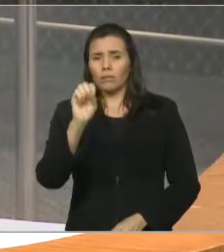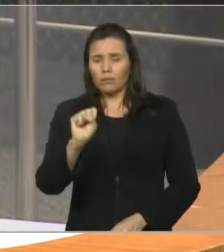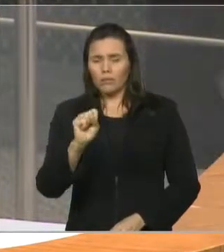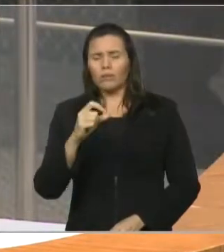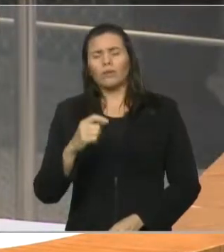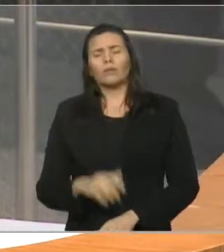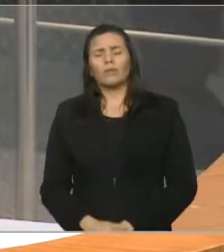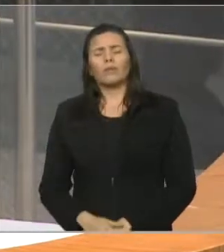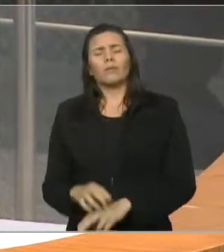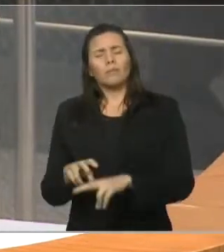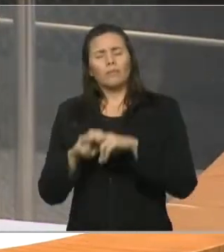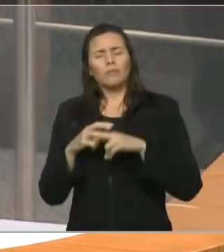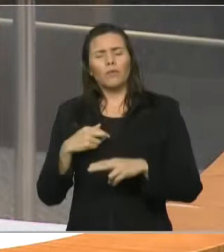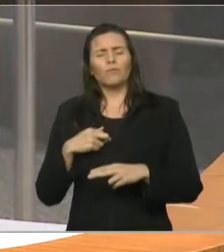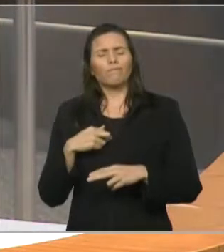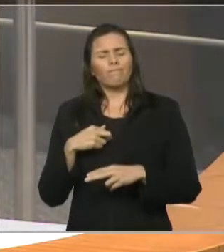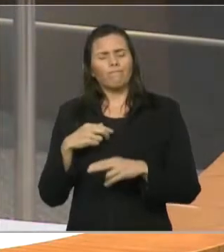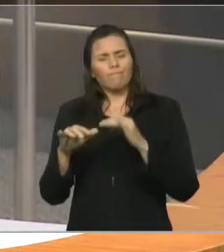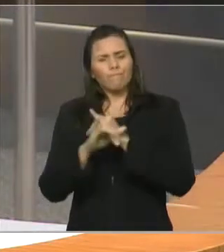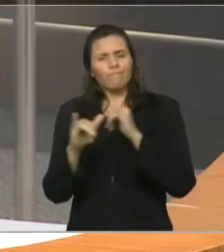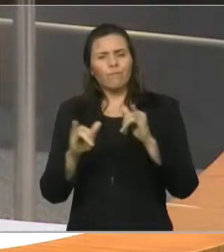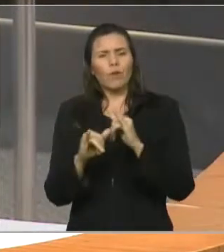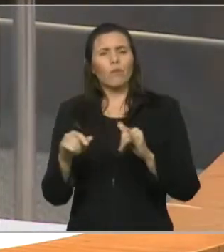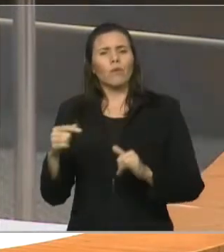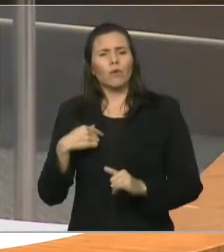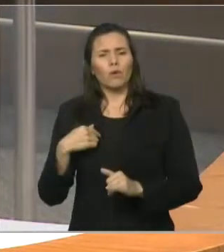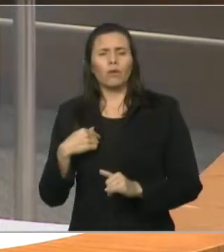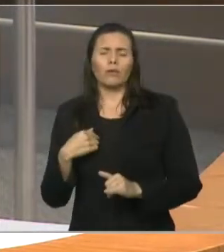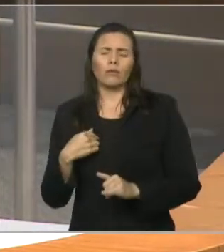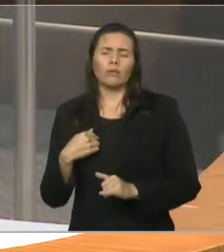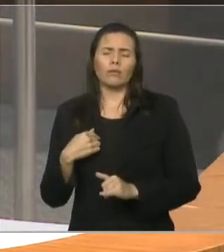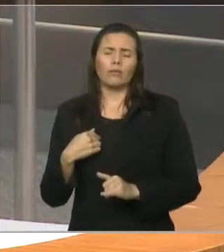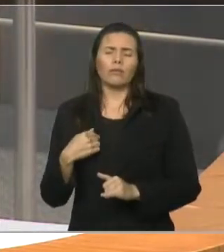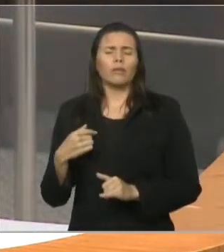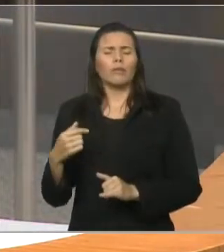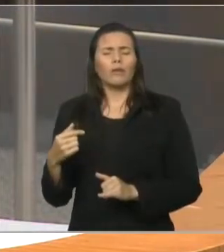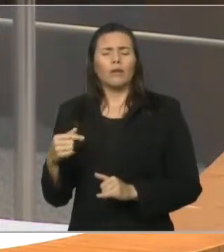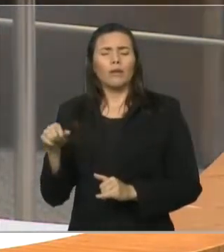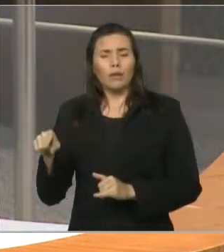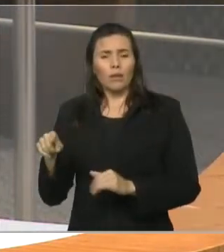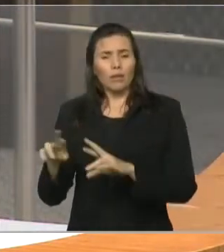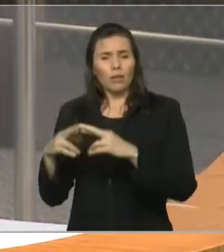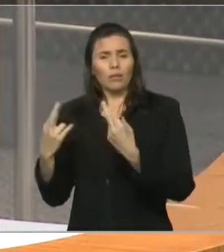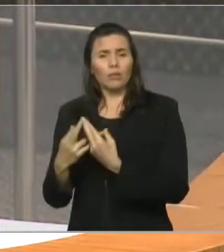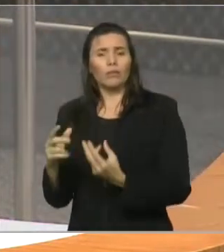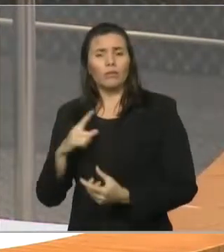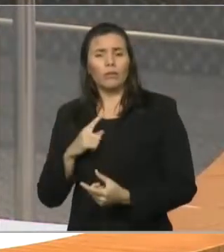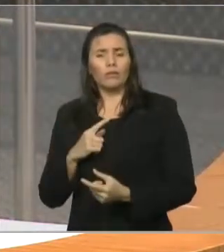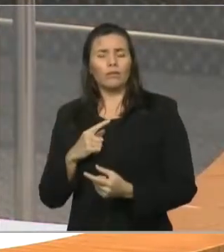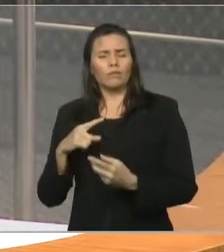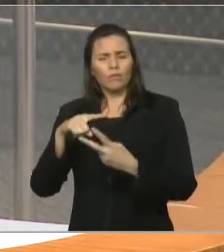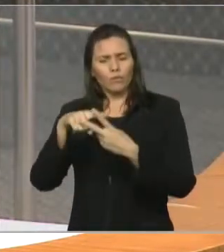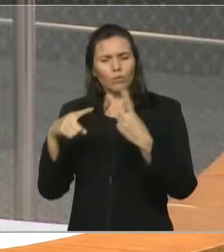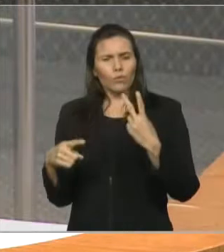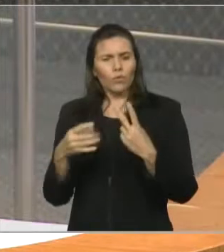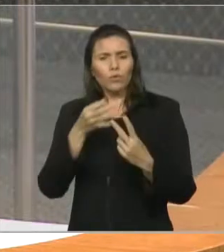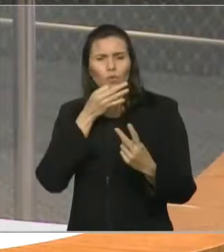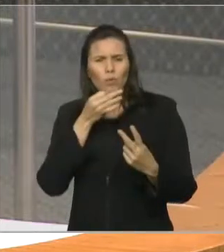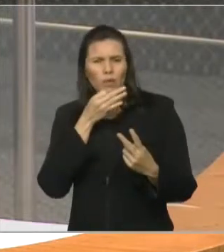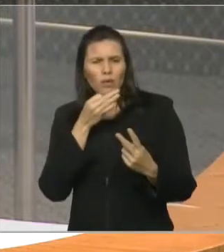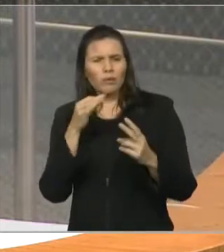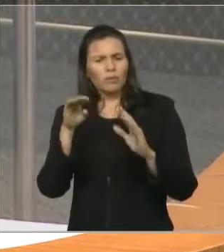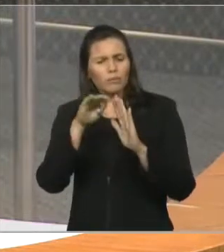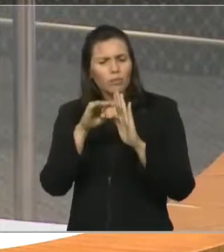muito felizes com duas possíveis propostas de resolução dessa demanda. Por